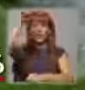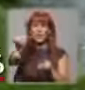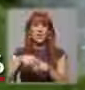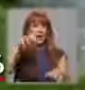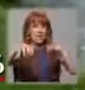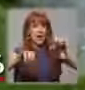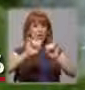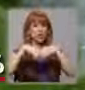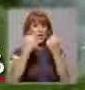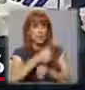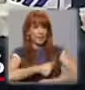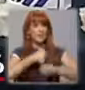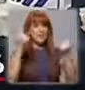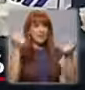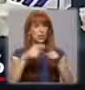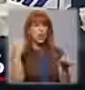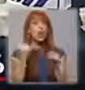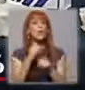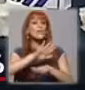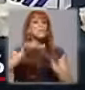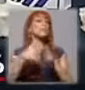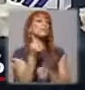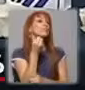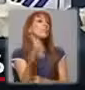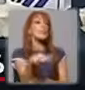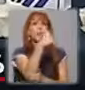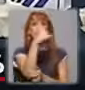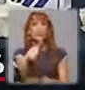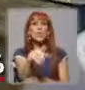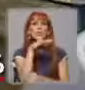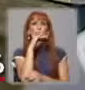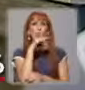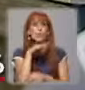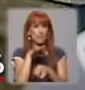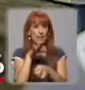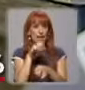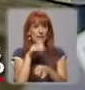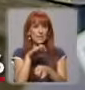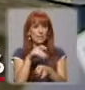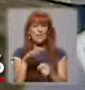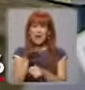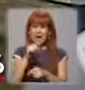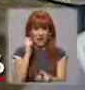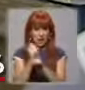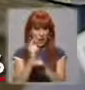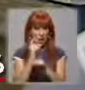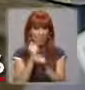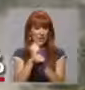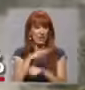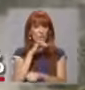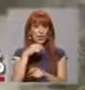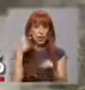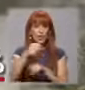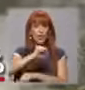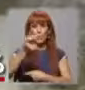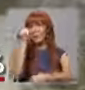bairros sociais da cidade. A operação envolveu cerca de 200 efetivos da PSP. No âmbito desta operação policial de combate